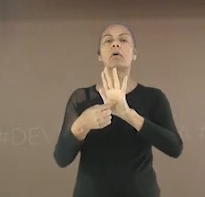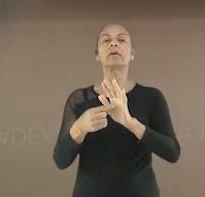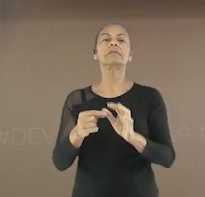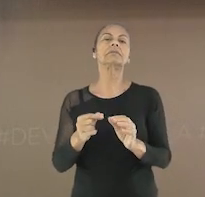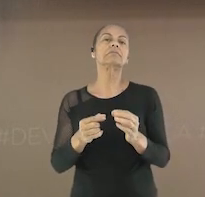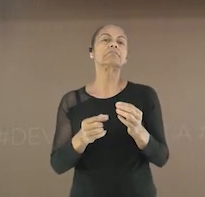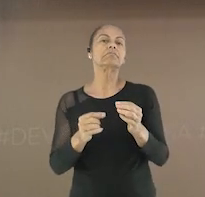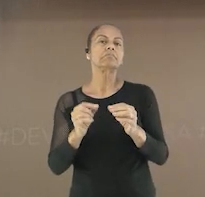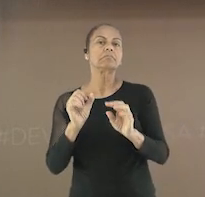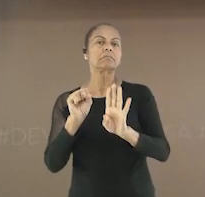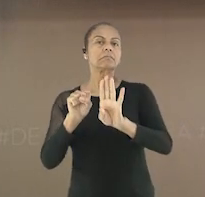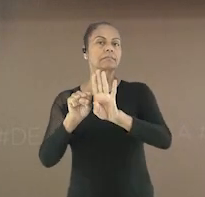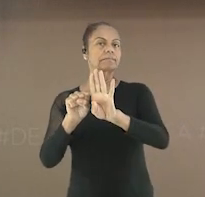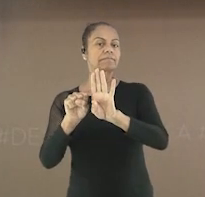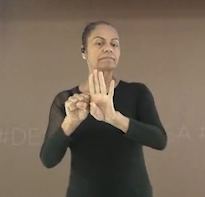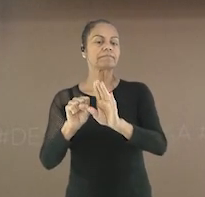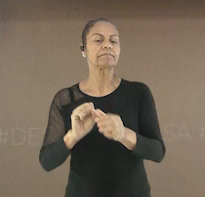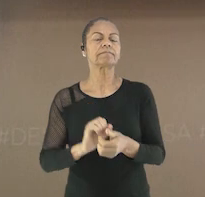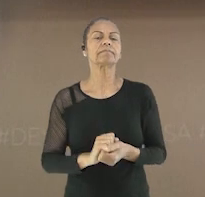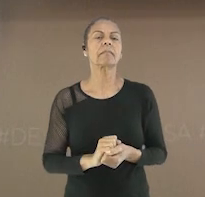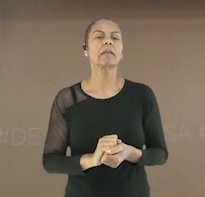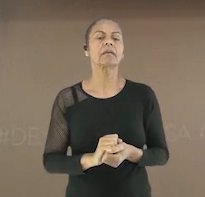isso significa, professora?